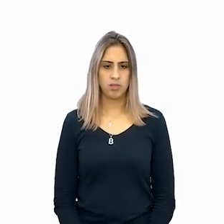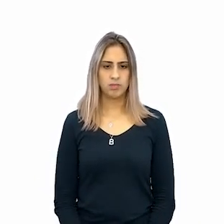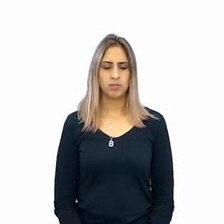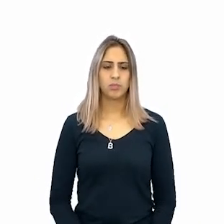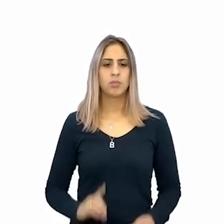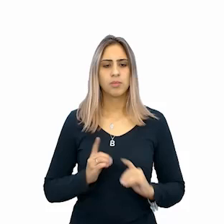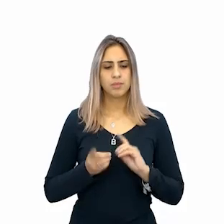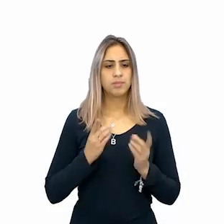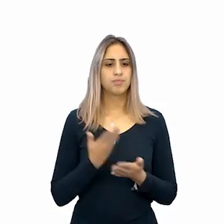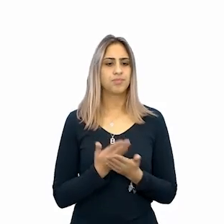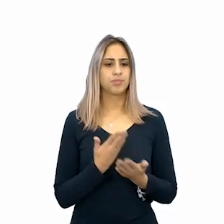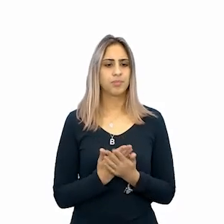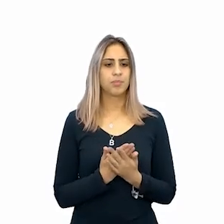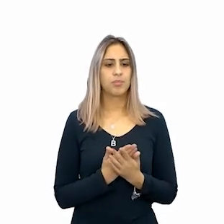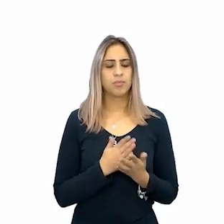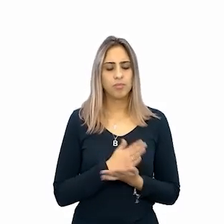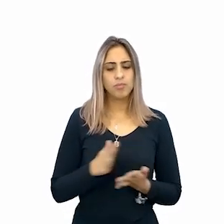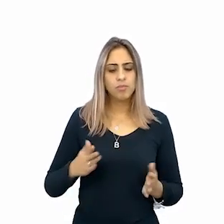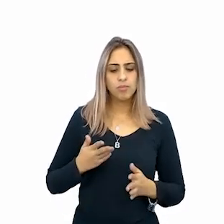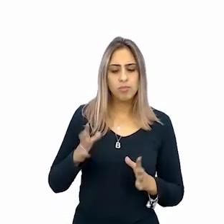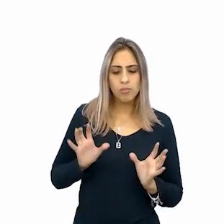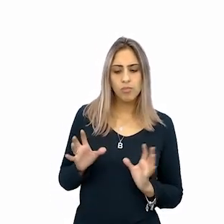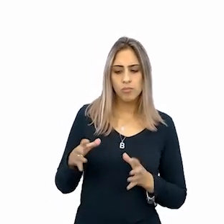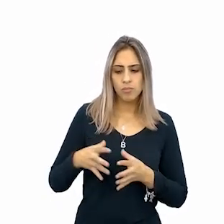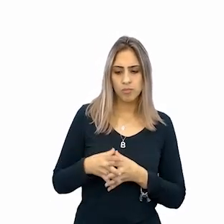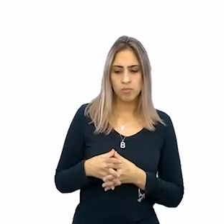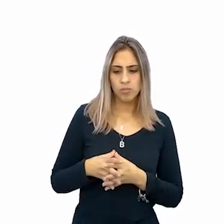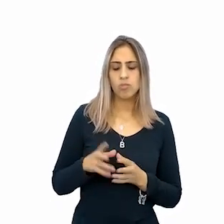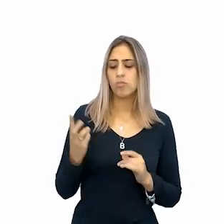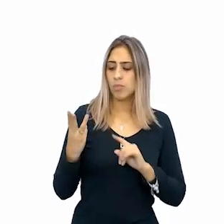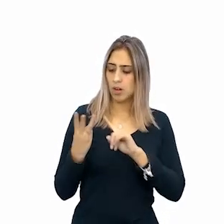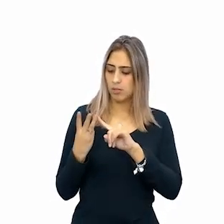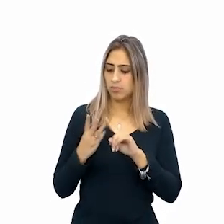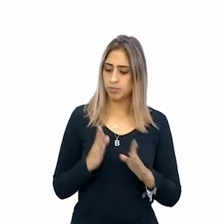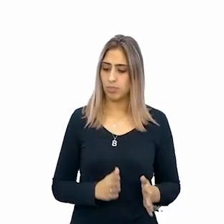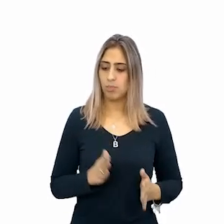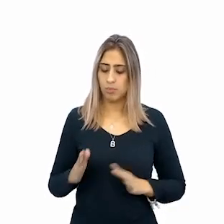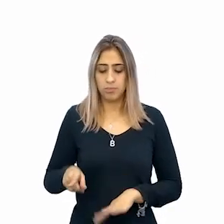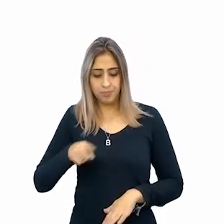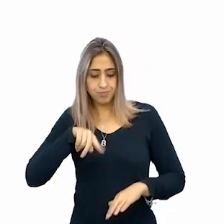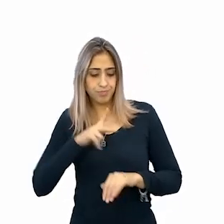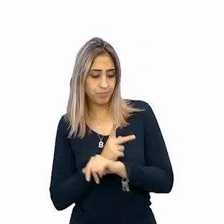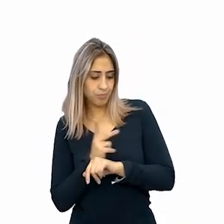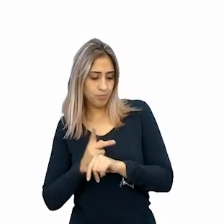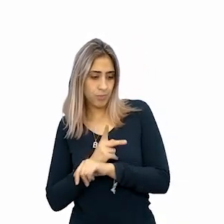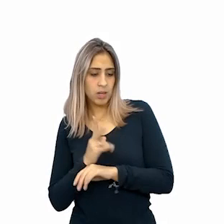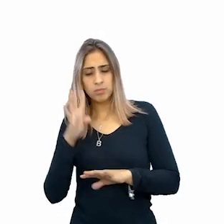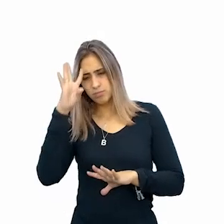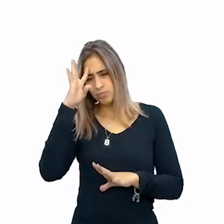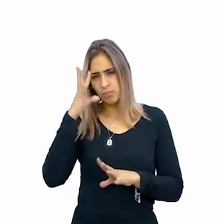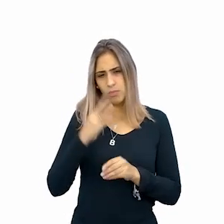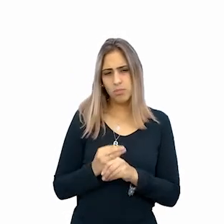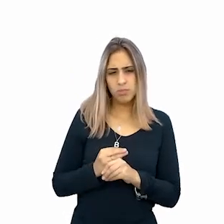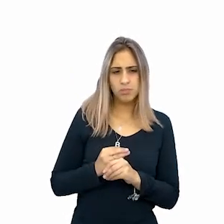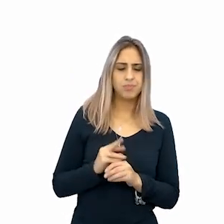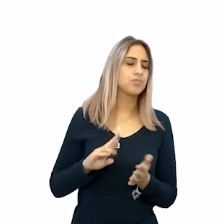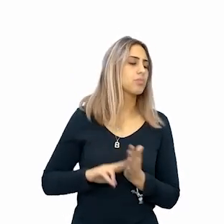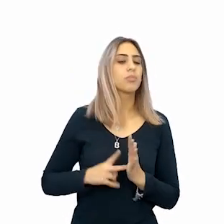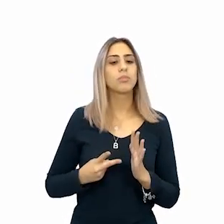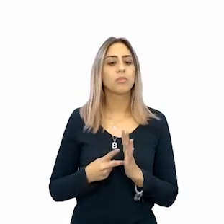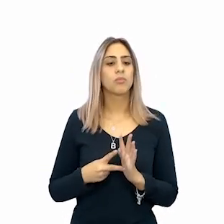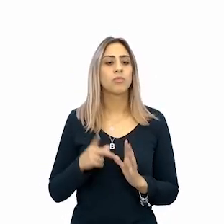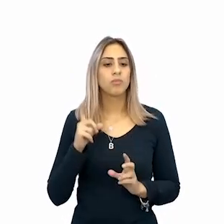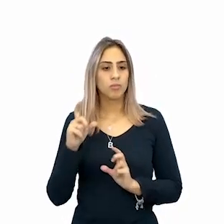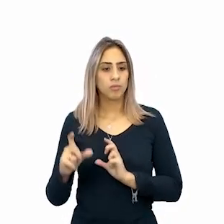Dinâmica da aula para leituras espontâneas e coletivas. O terceiro momento, ele busca a compreensão do significado